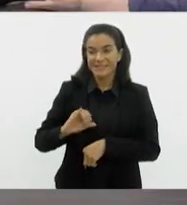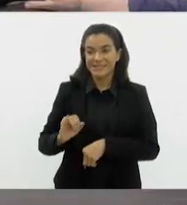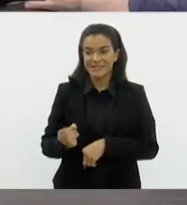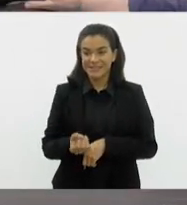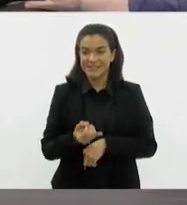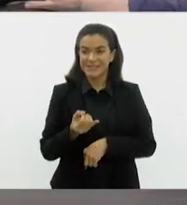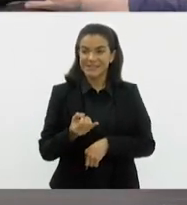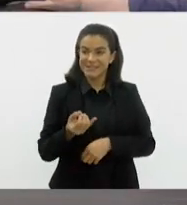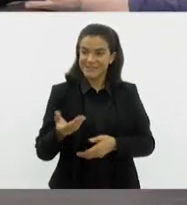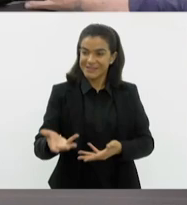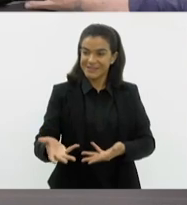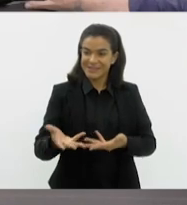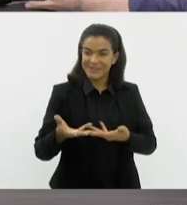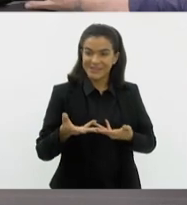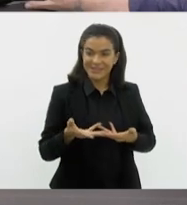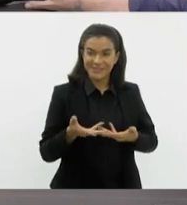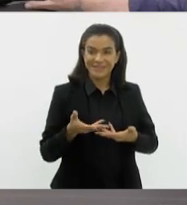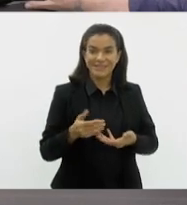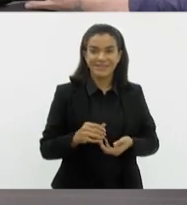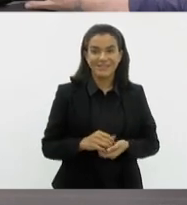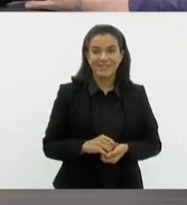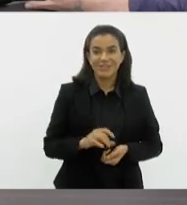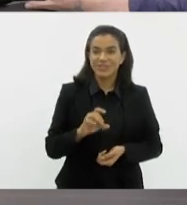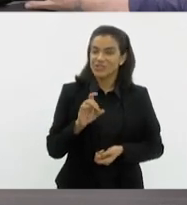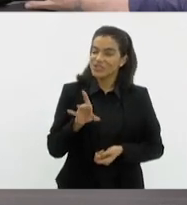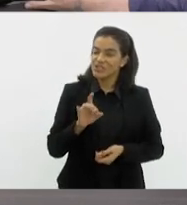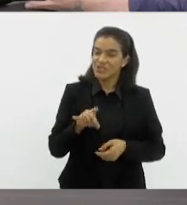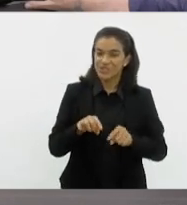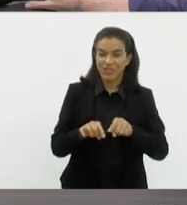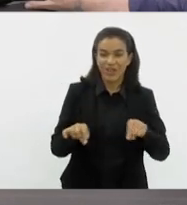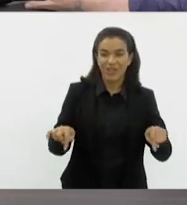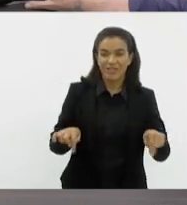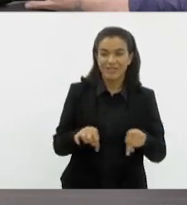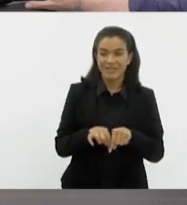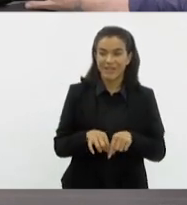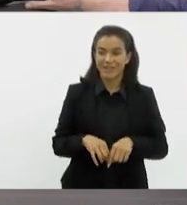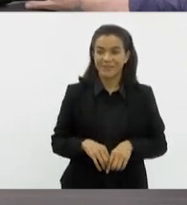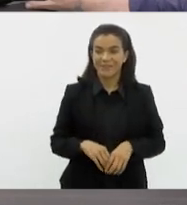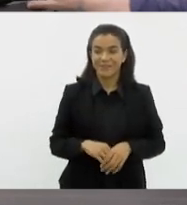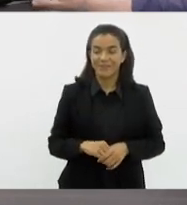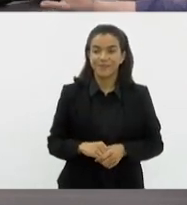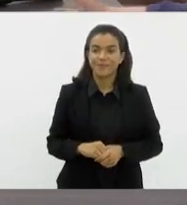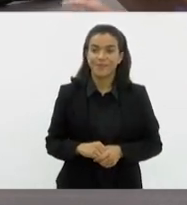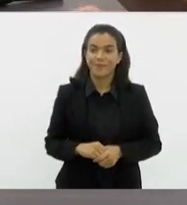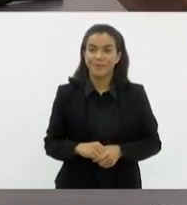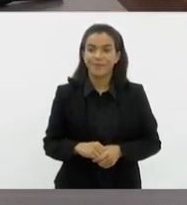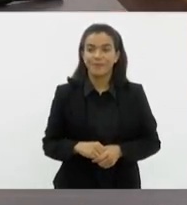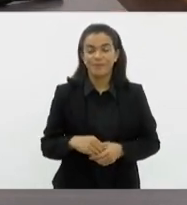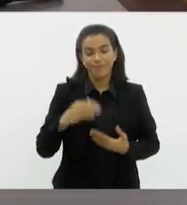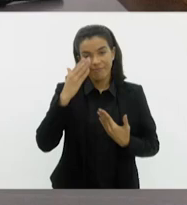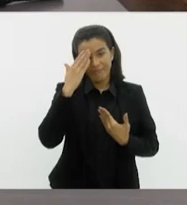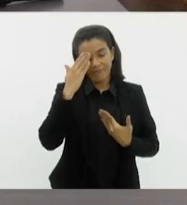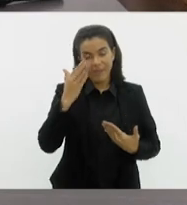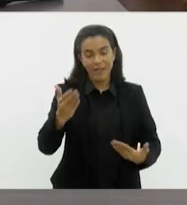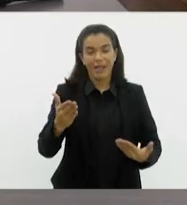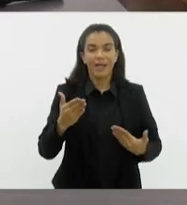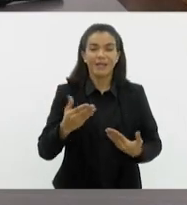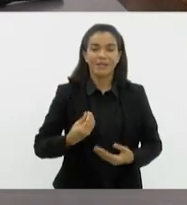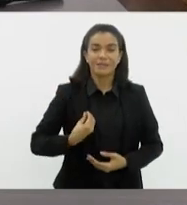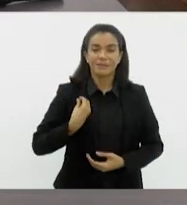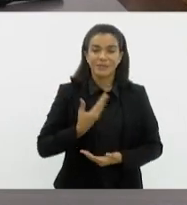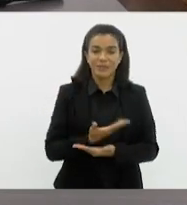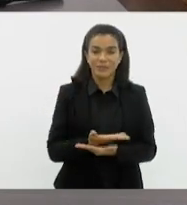ser anfitriã. Não, só pode ser em gabinete. Ah, só pode ser em gabinete, tá certo. Então, ó, agradeço a presença de todos, está encerrada a